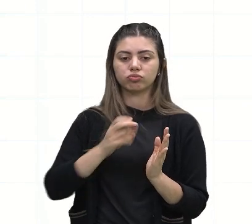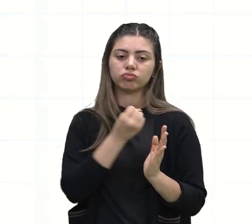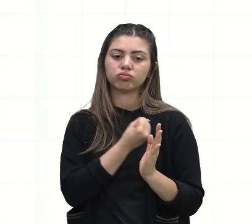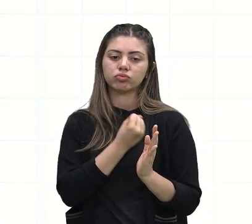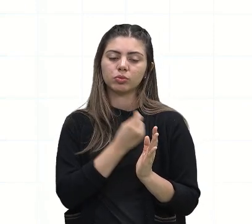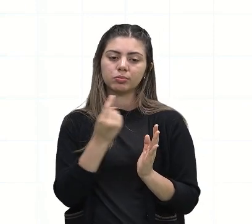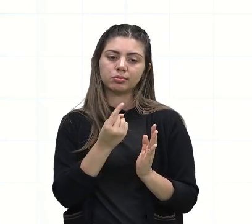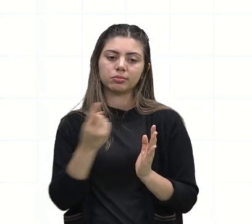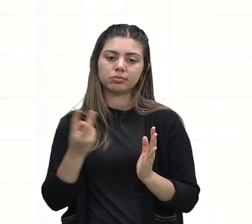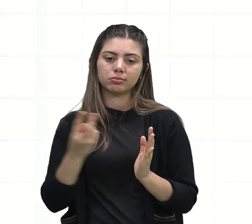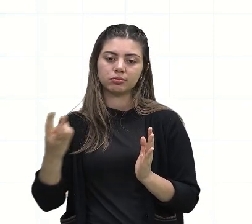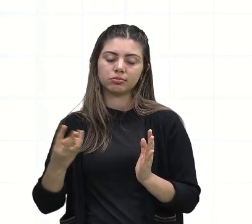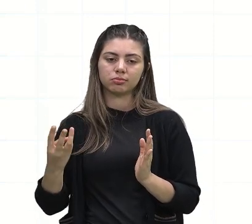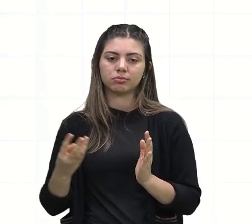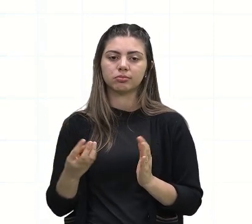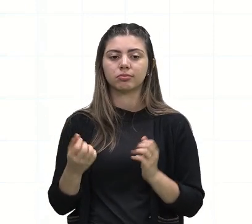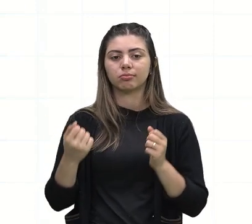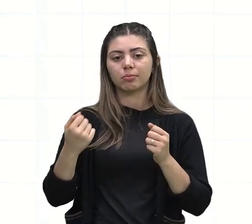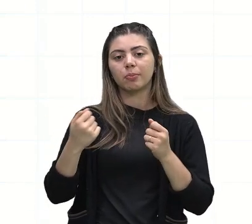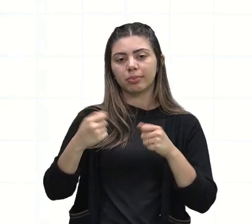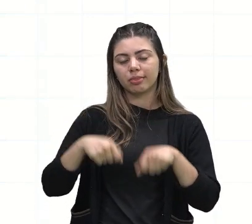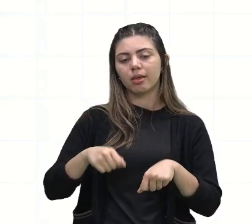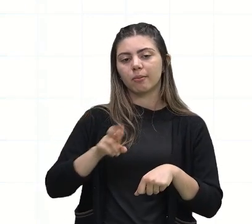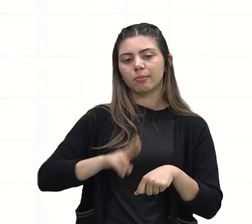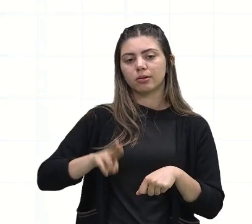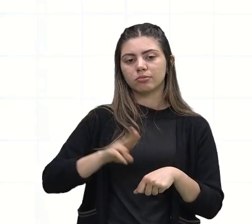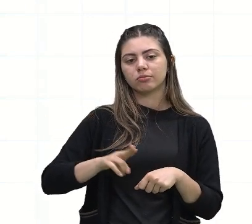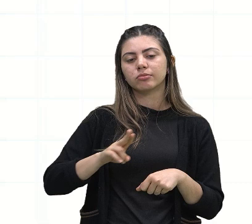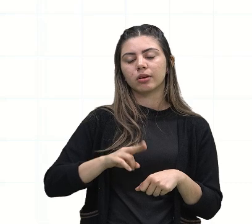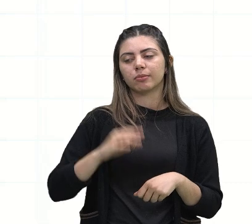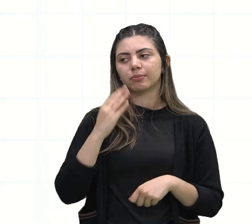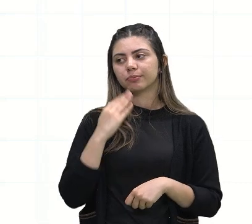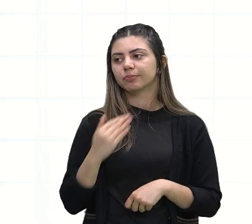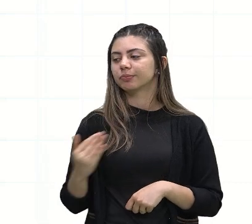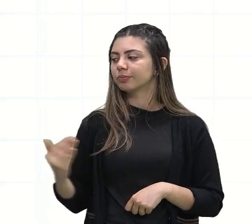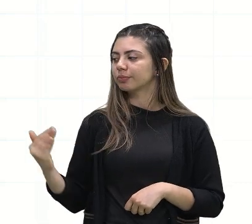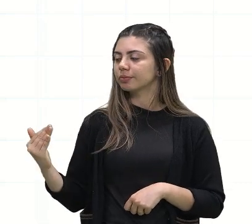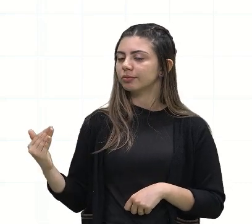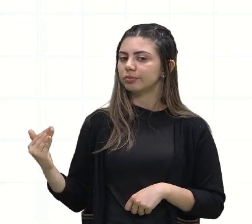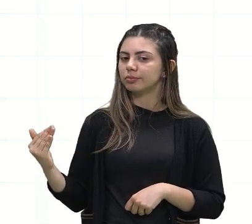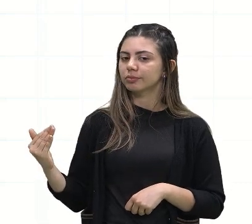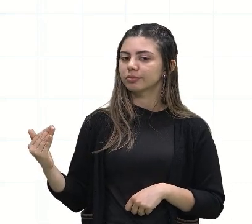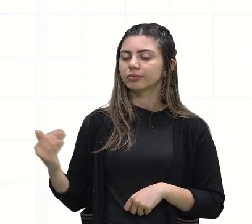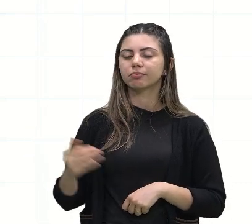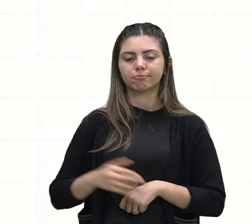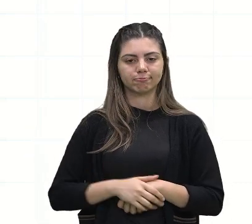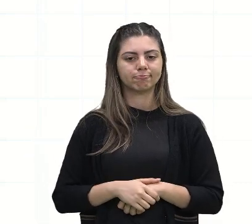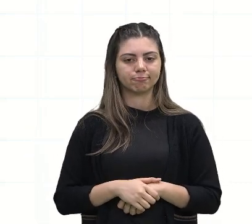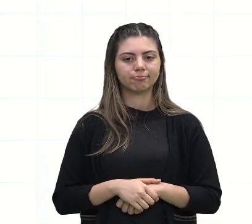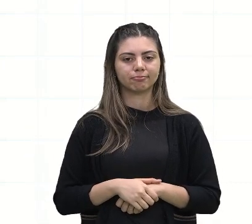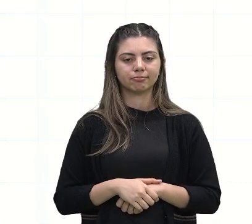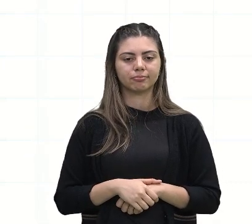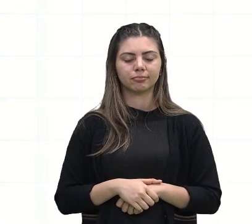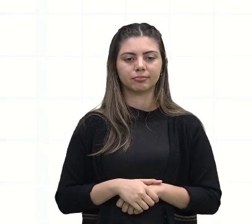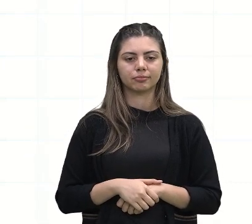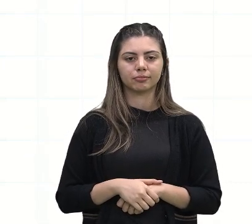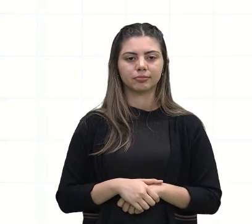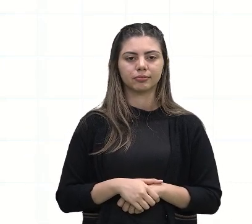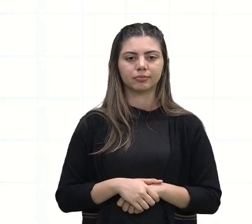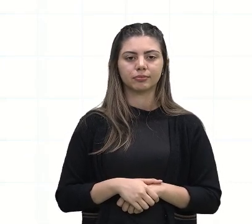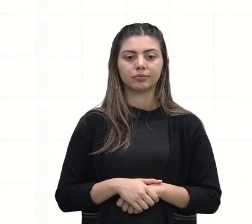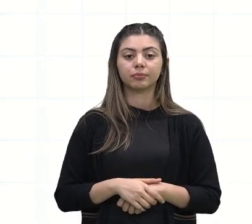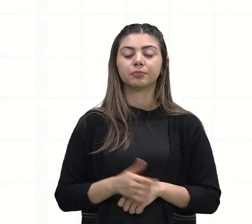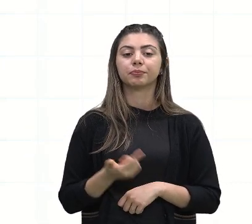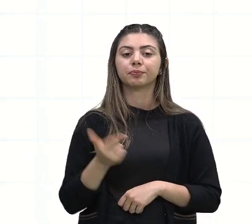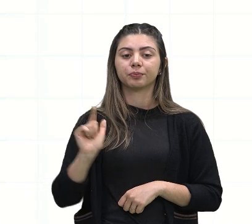terceiro, etc. Ou a gente pode, nas aulas de matemática, geralmente vai estar em forma de número mesmo, certo?